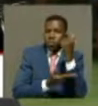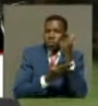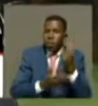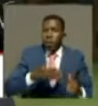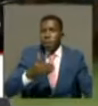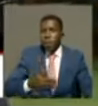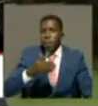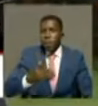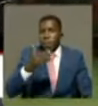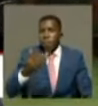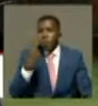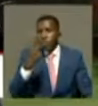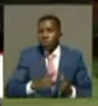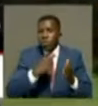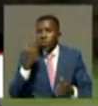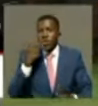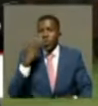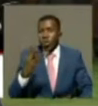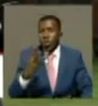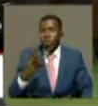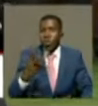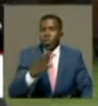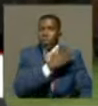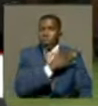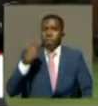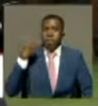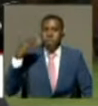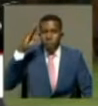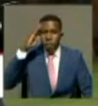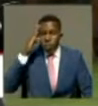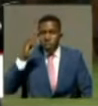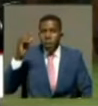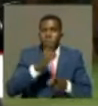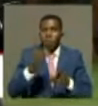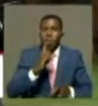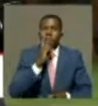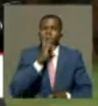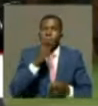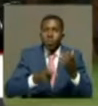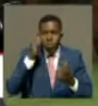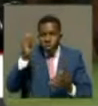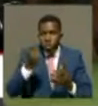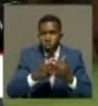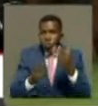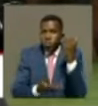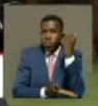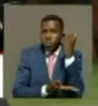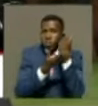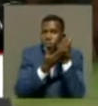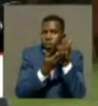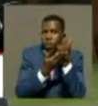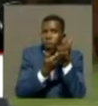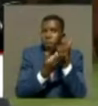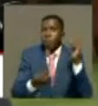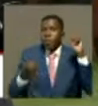nomeadamente duas vezes a função do comandante provincial, e por tudo que ele começou a desenvolver e contribuir, achamos por bem que ele